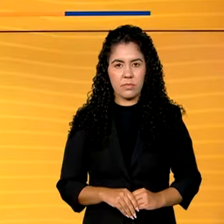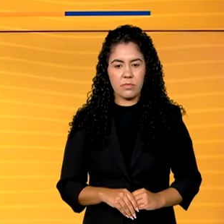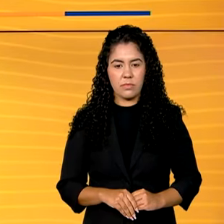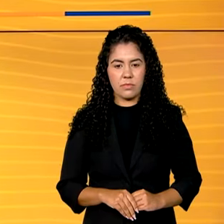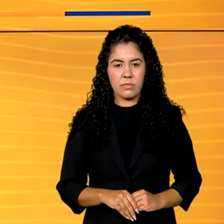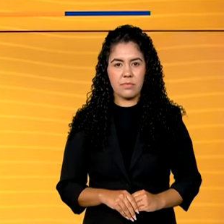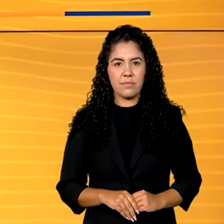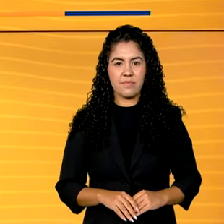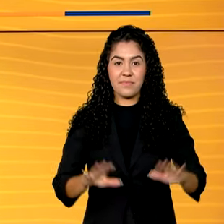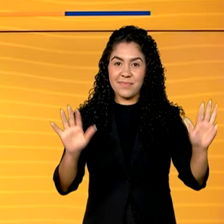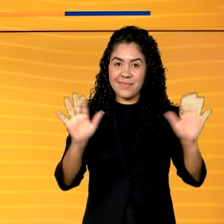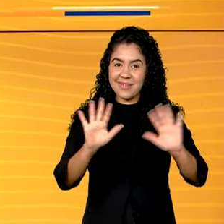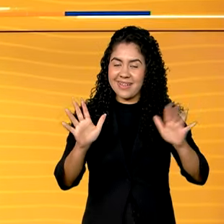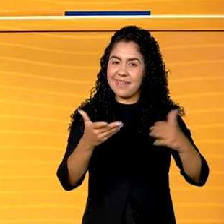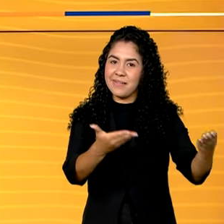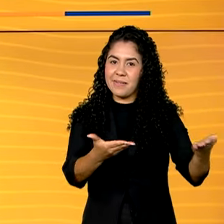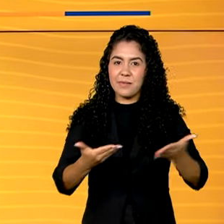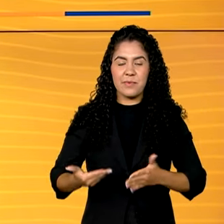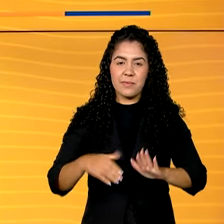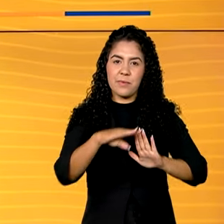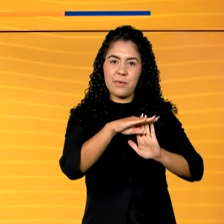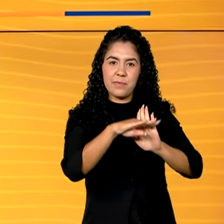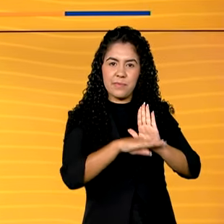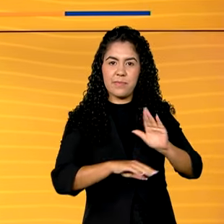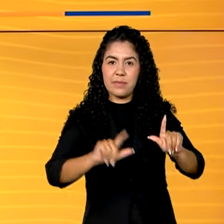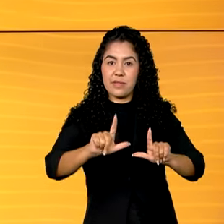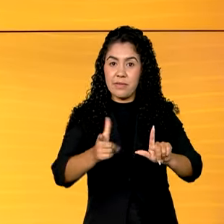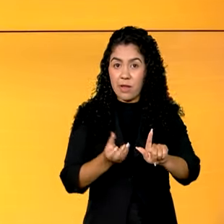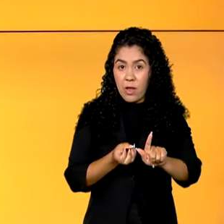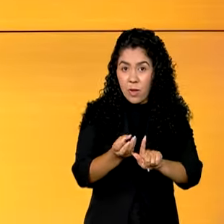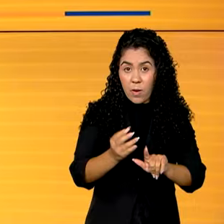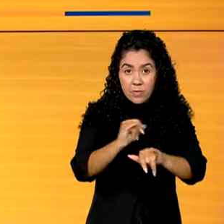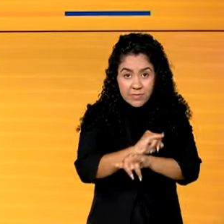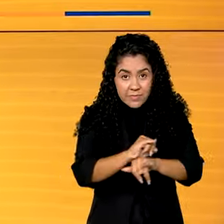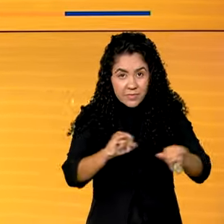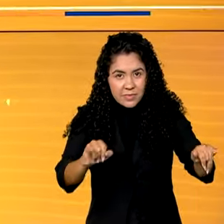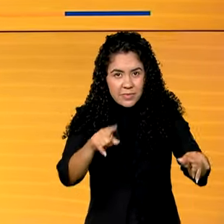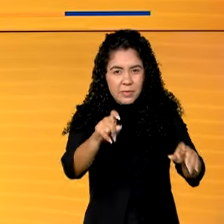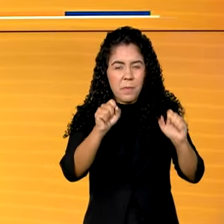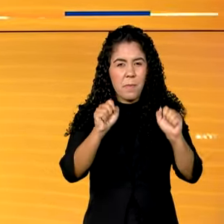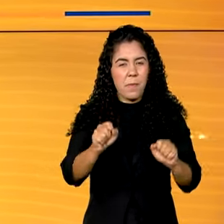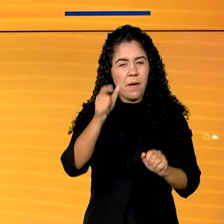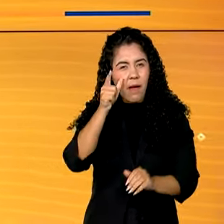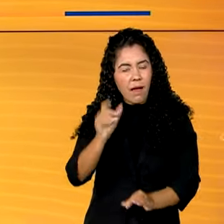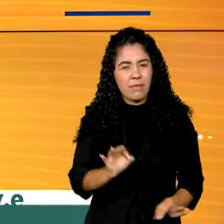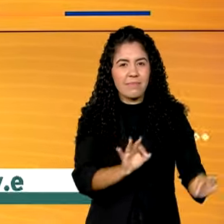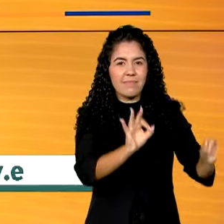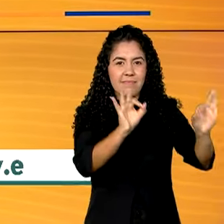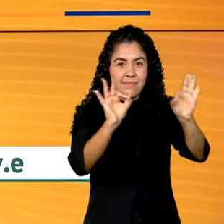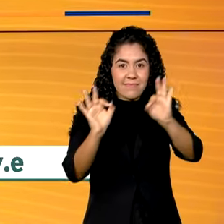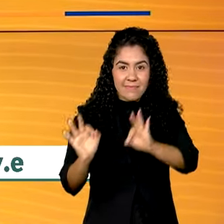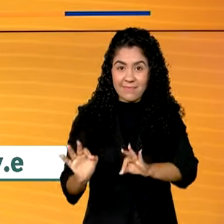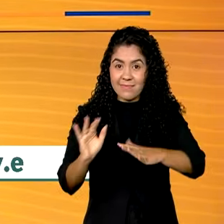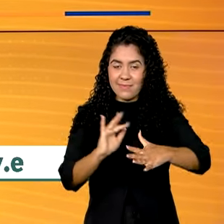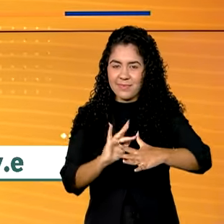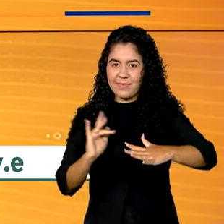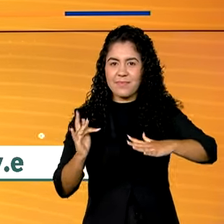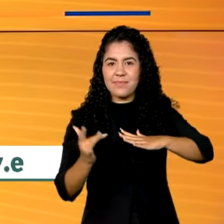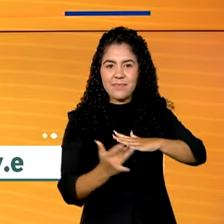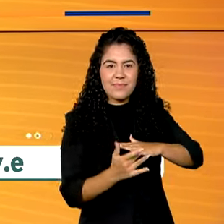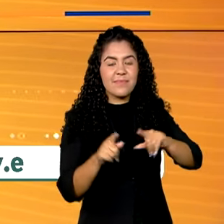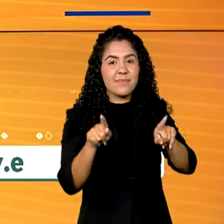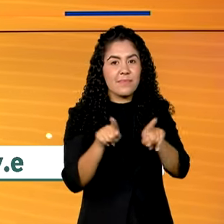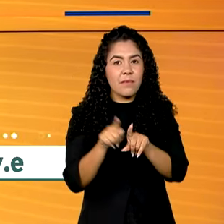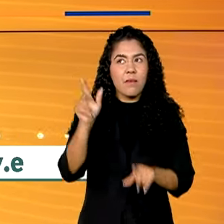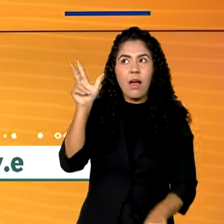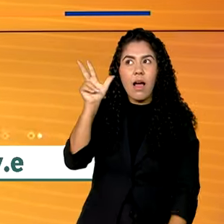agora Olá seja bem-vindo ao canal gov Lembrando que você você pode nos acompanhar também ao vivo pelas redes sociais